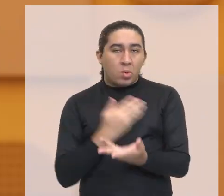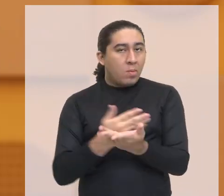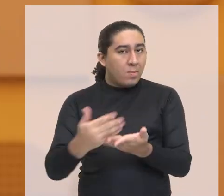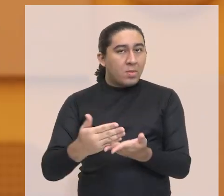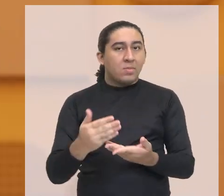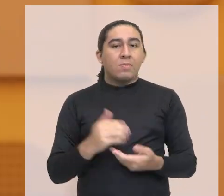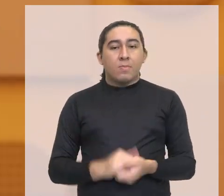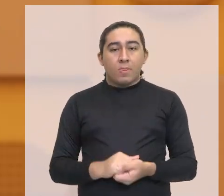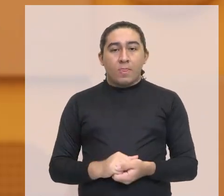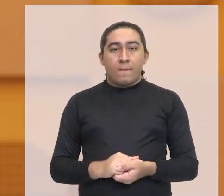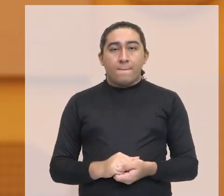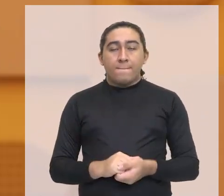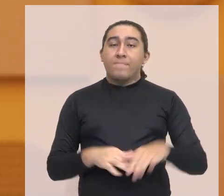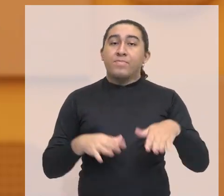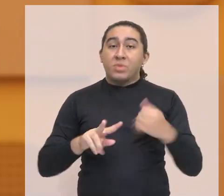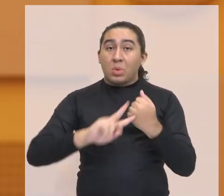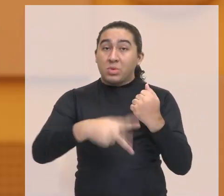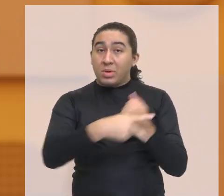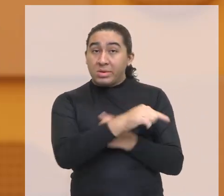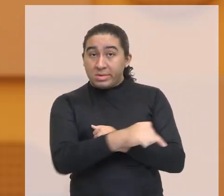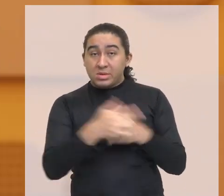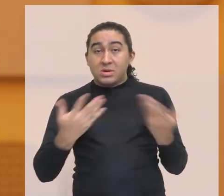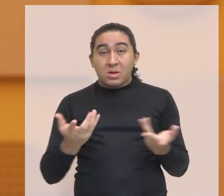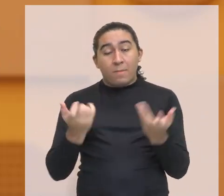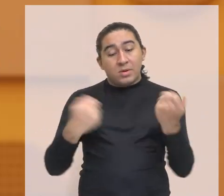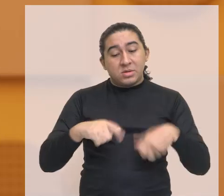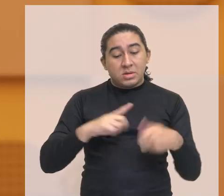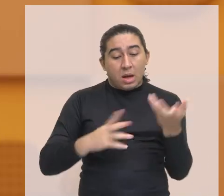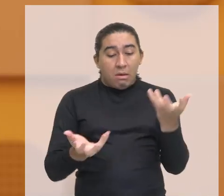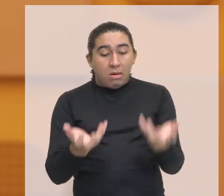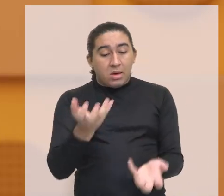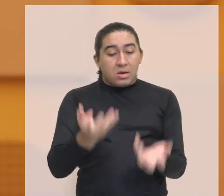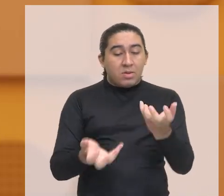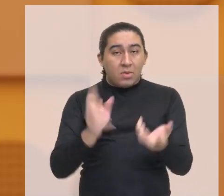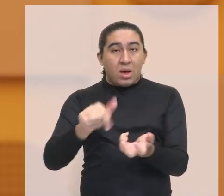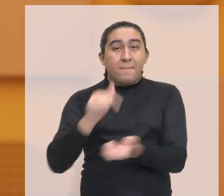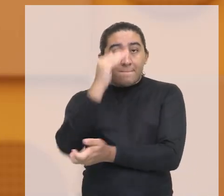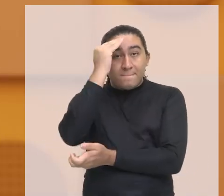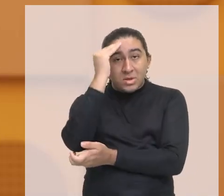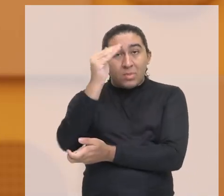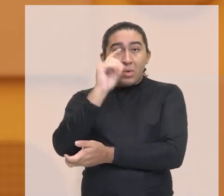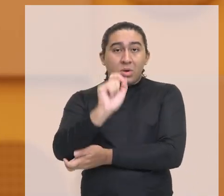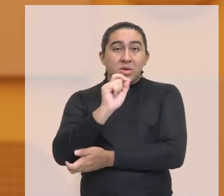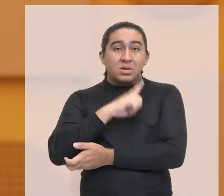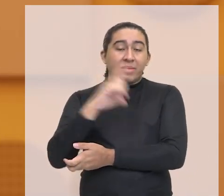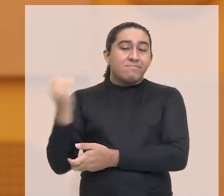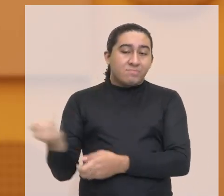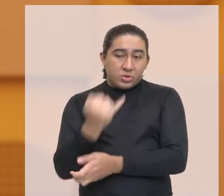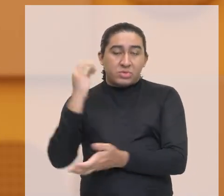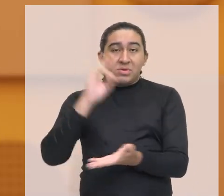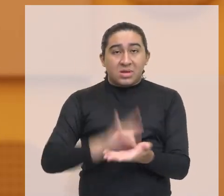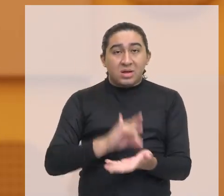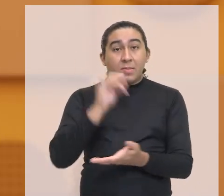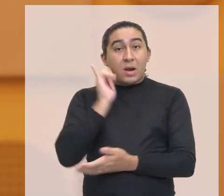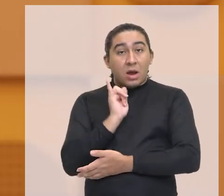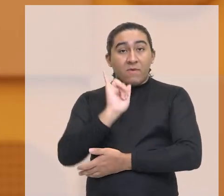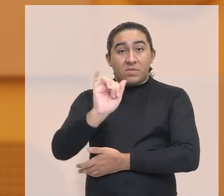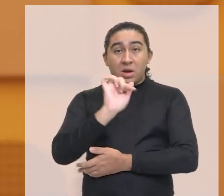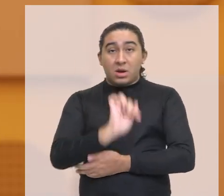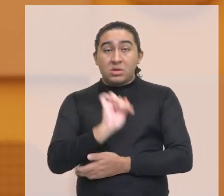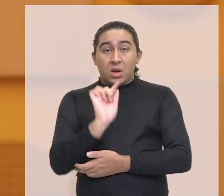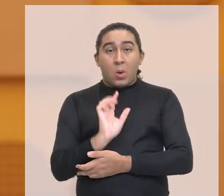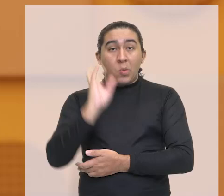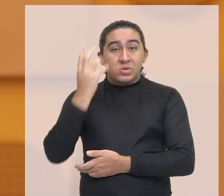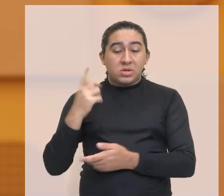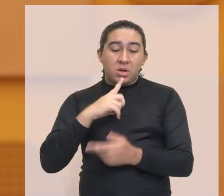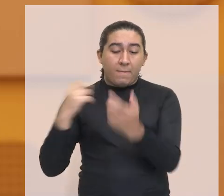Então, esse equilíbrio de forças ele foi predominante, teve uma real importância para que não houvesse um